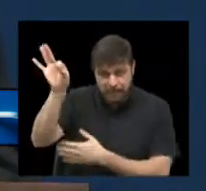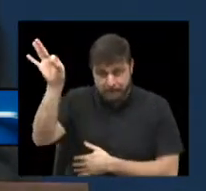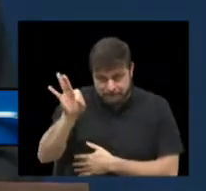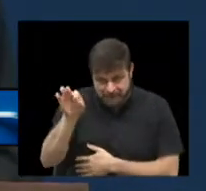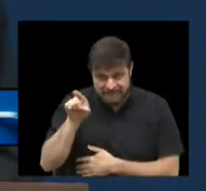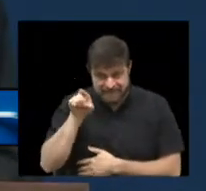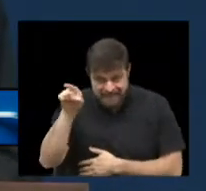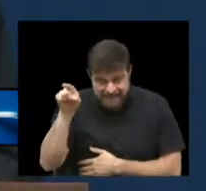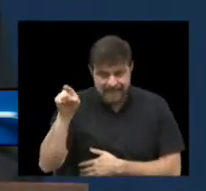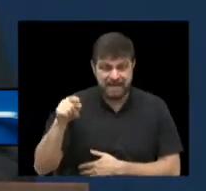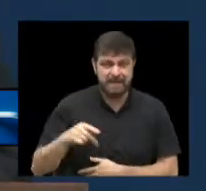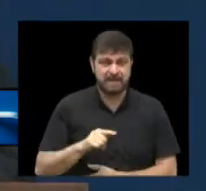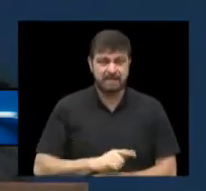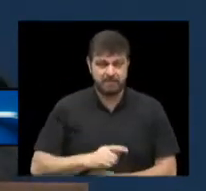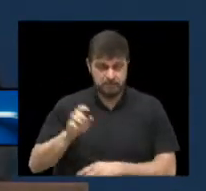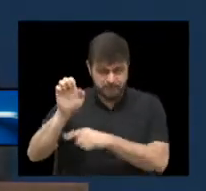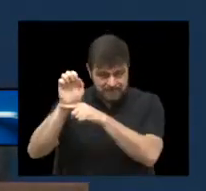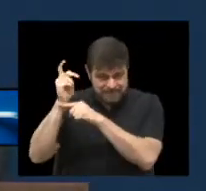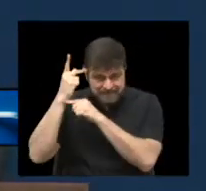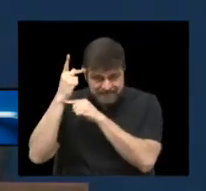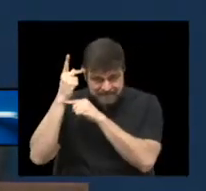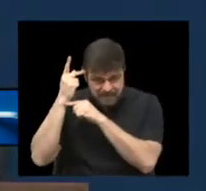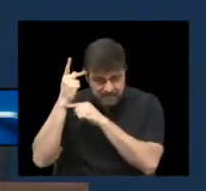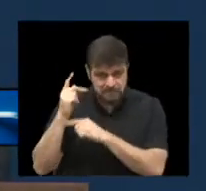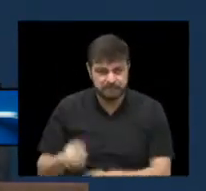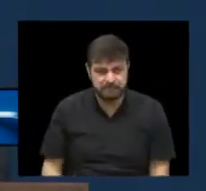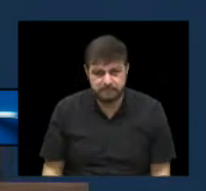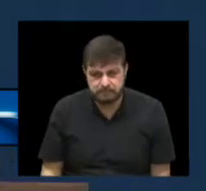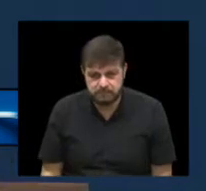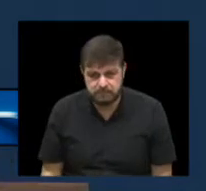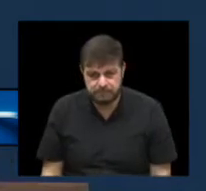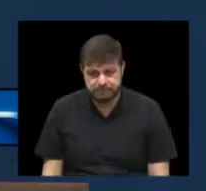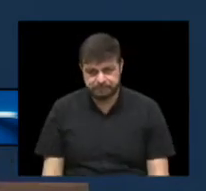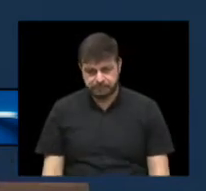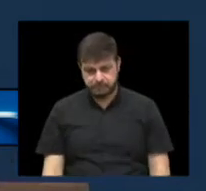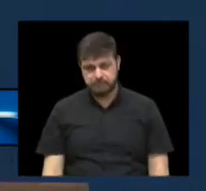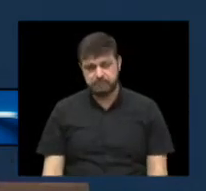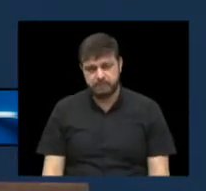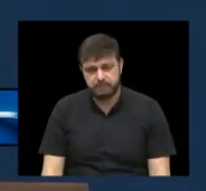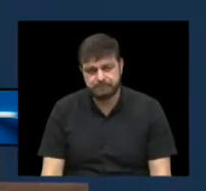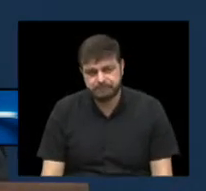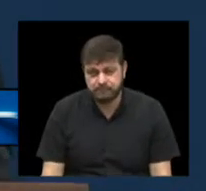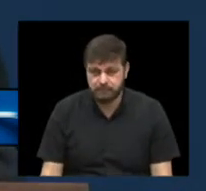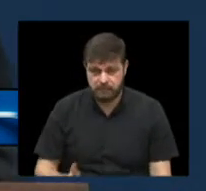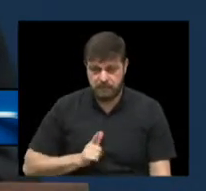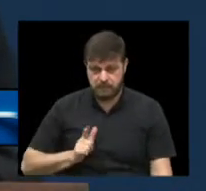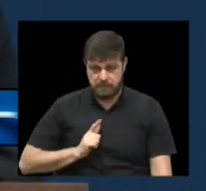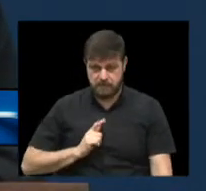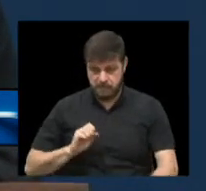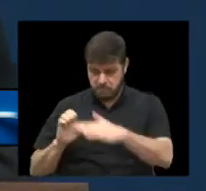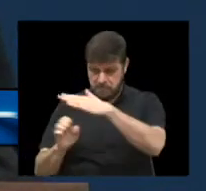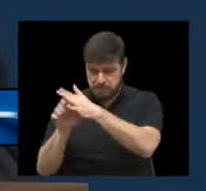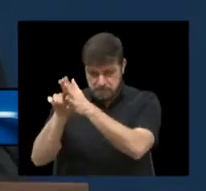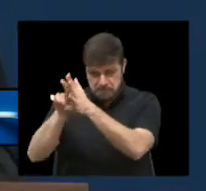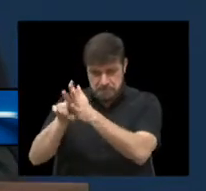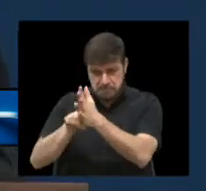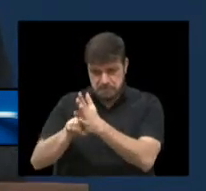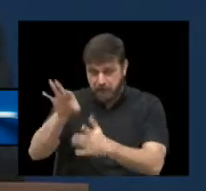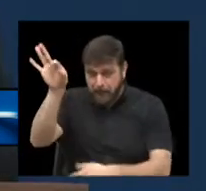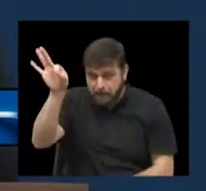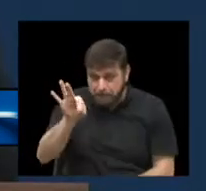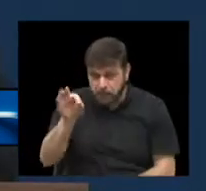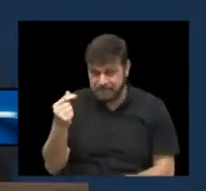PIB estadual e do IPGDI, índice da Getúlio Vargas, para o ano de